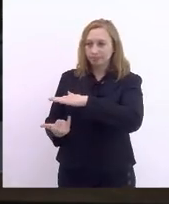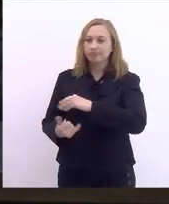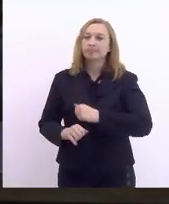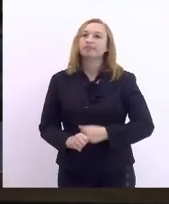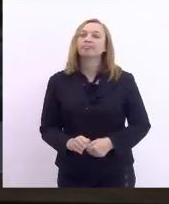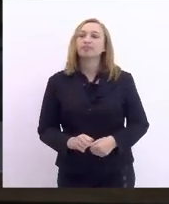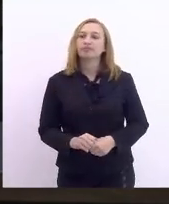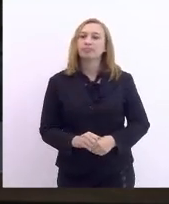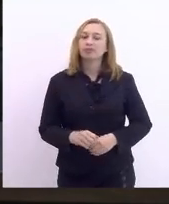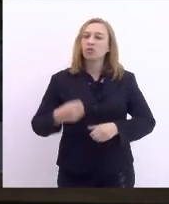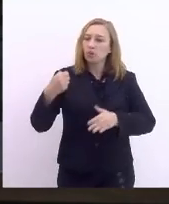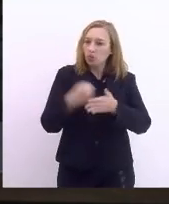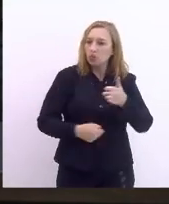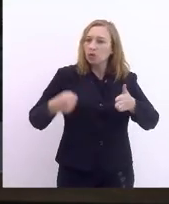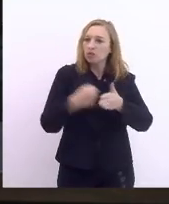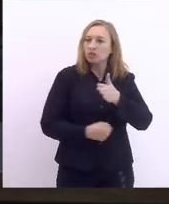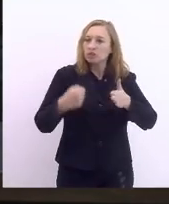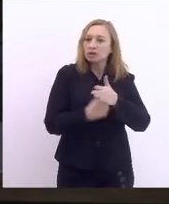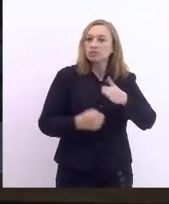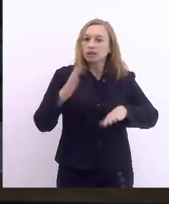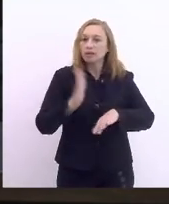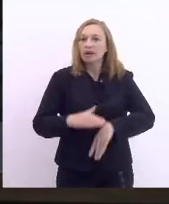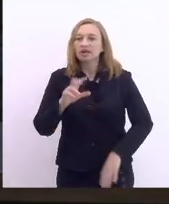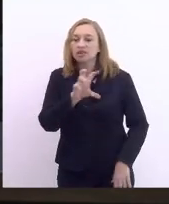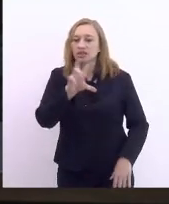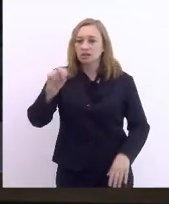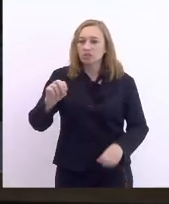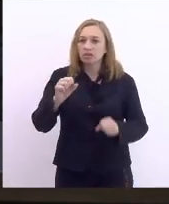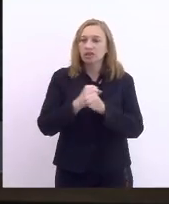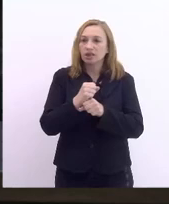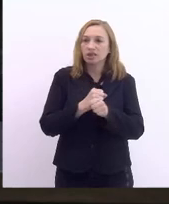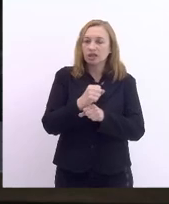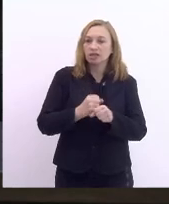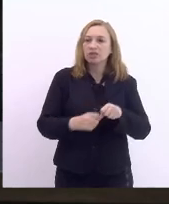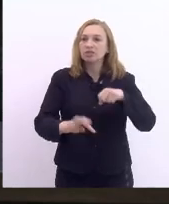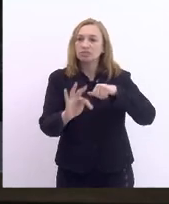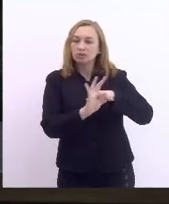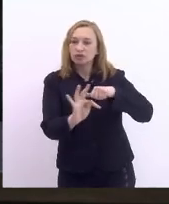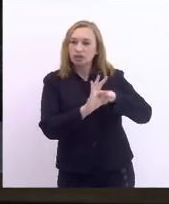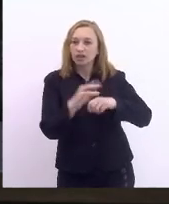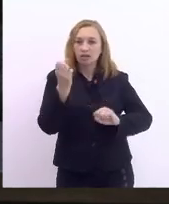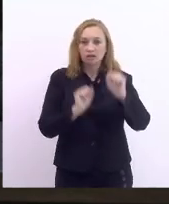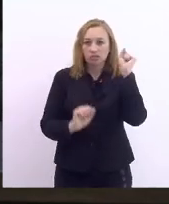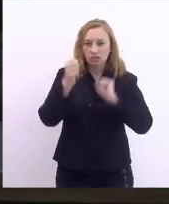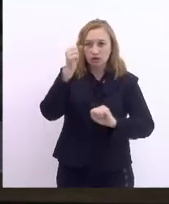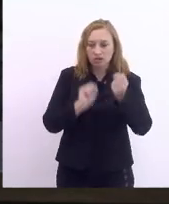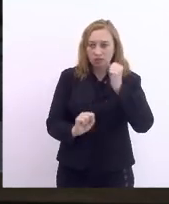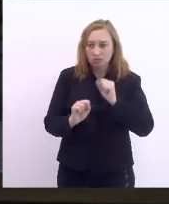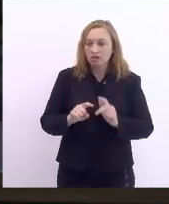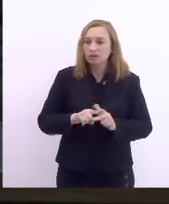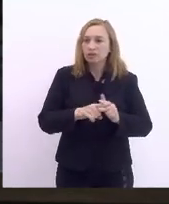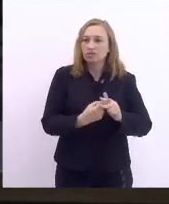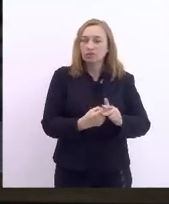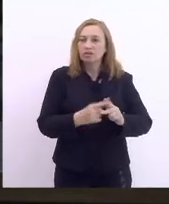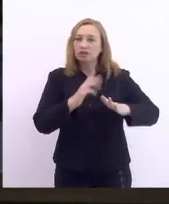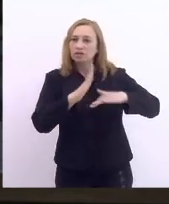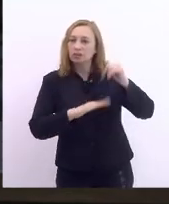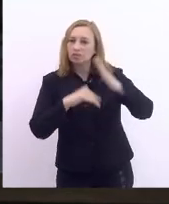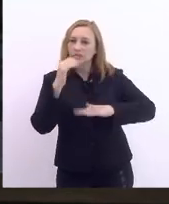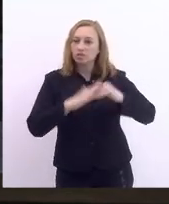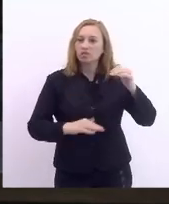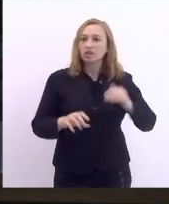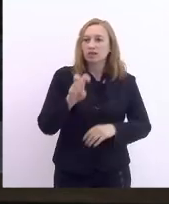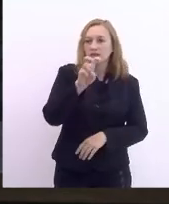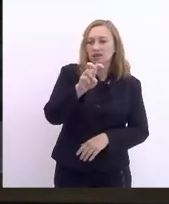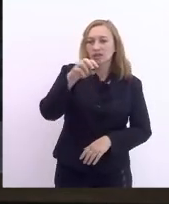são fruto de uma luta de mais de 50 anos dos técnicos industriais desde a regulamentação da profissão que